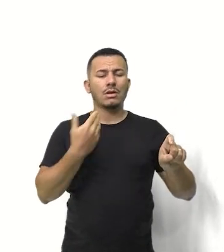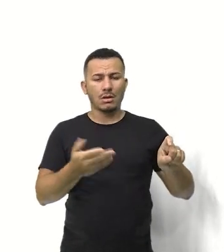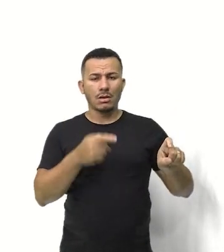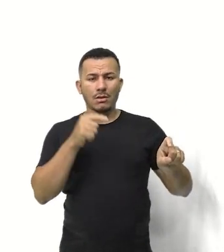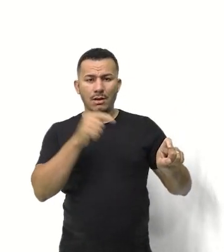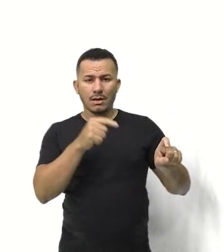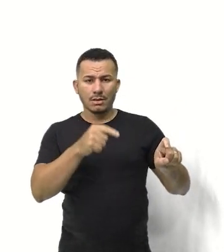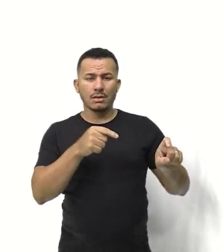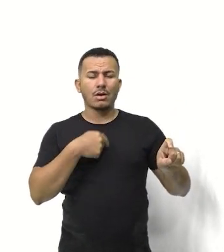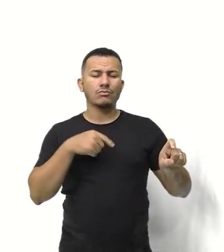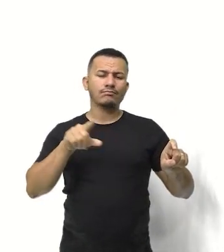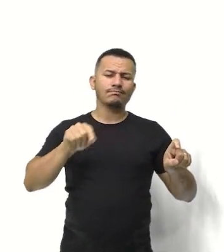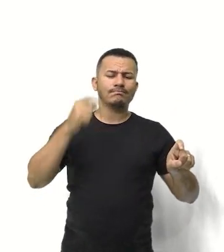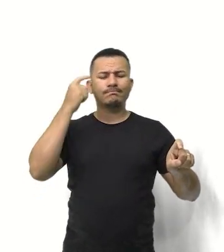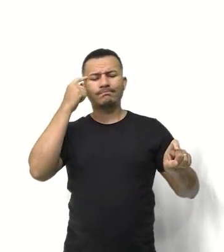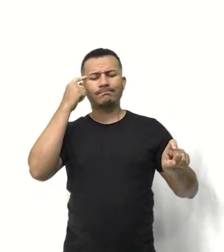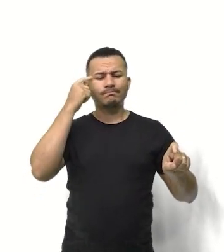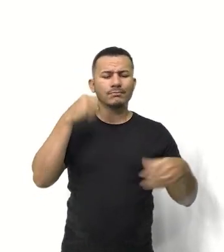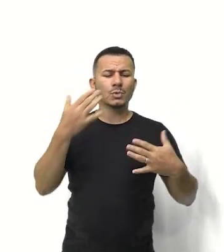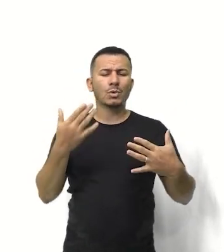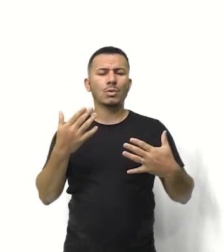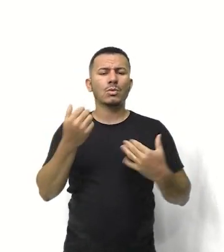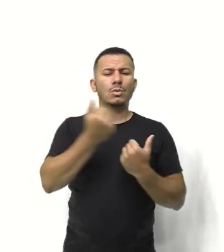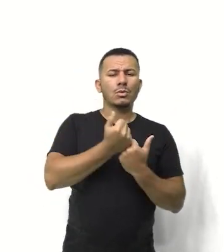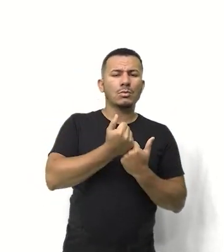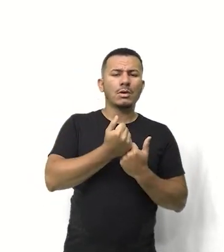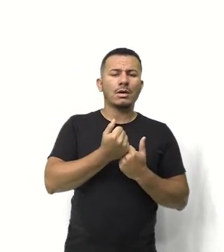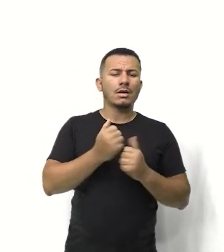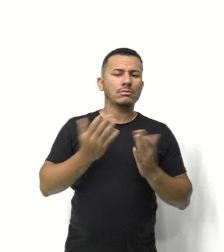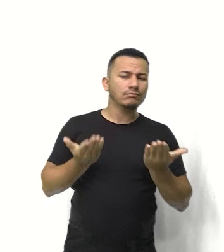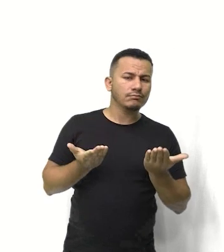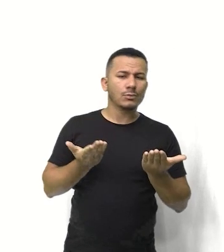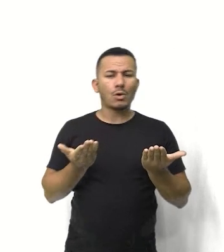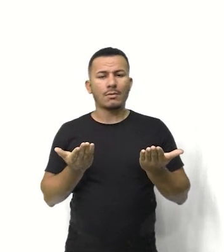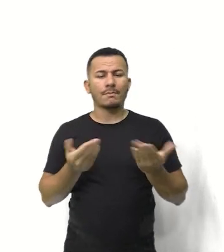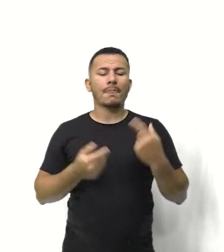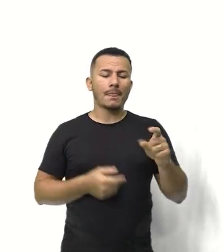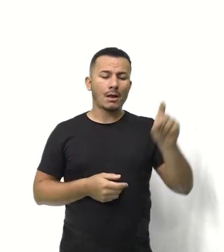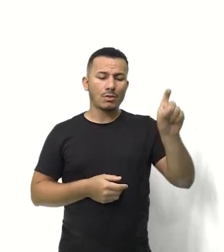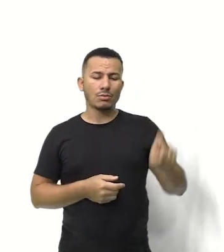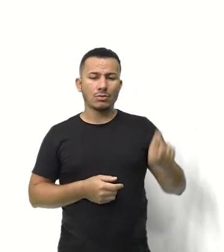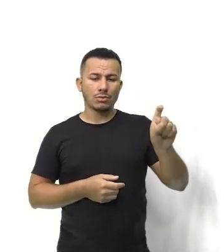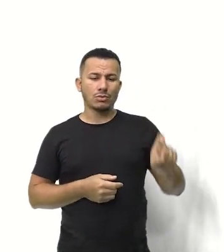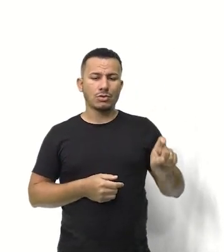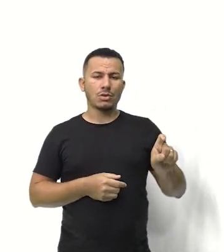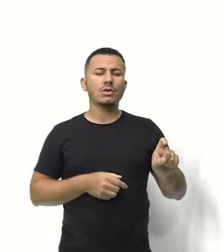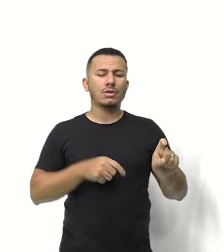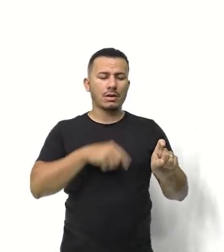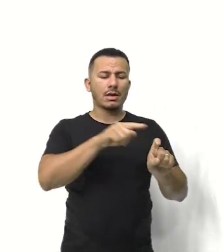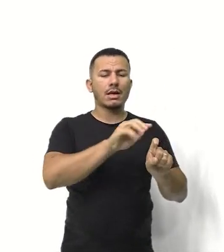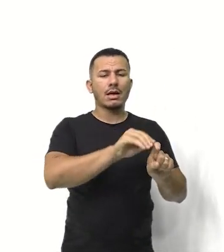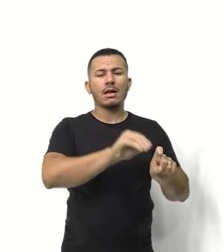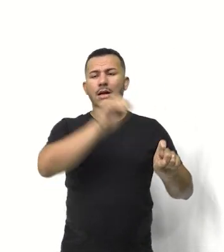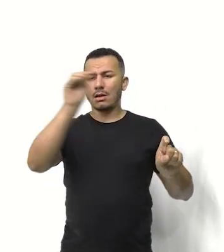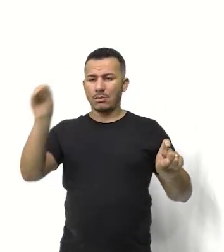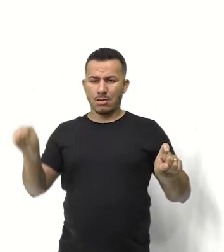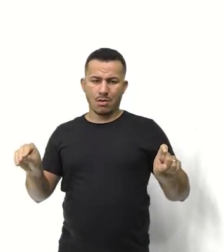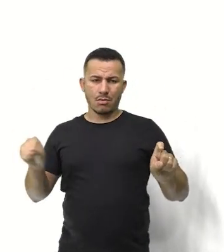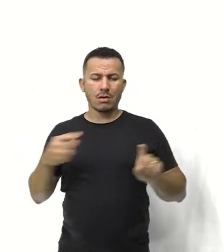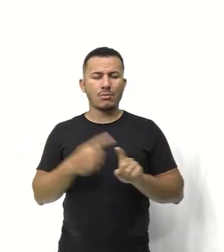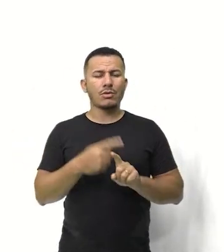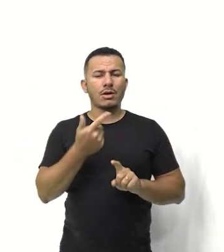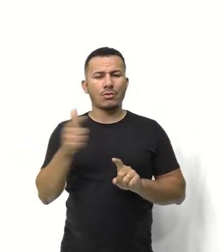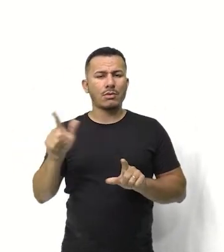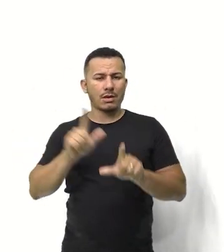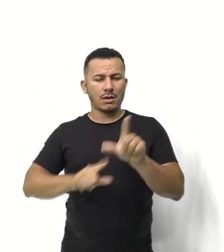x, então significa que eu escolho um dos membros para ficar só a letra. então esse cara tem que passar para o outro